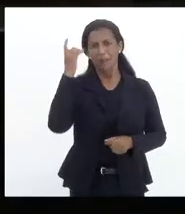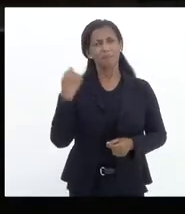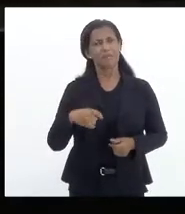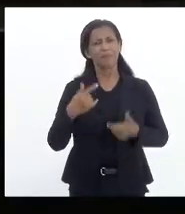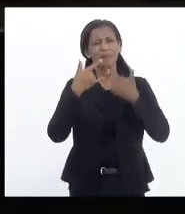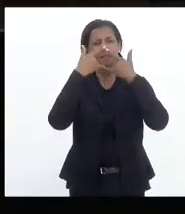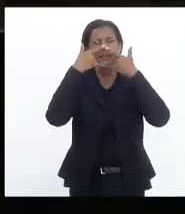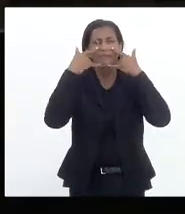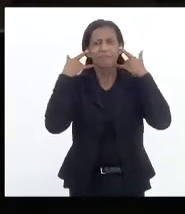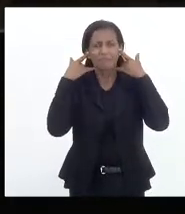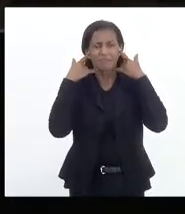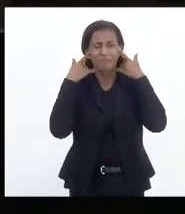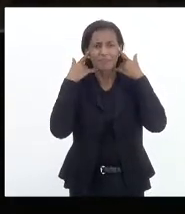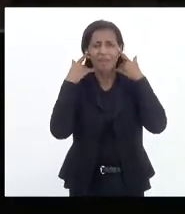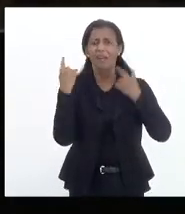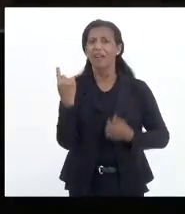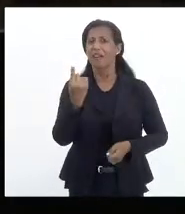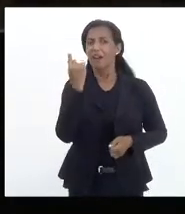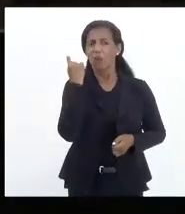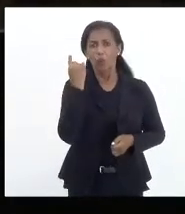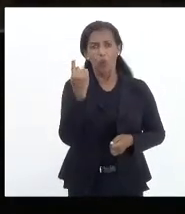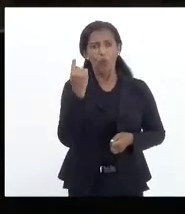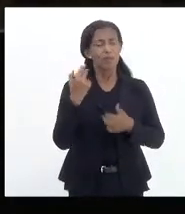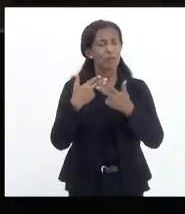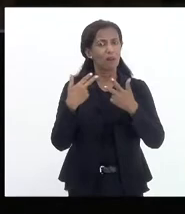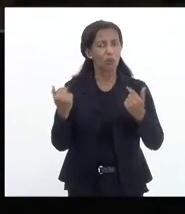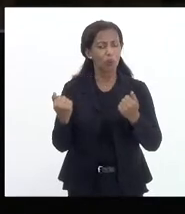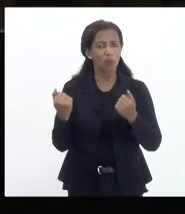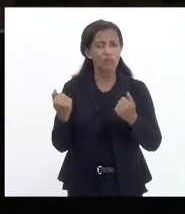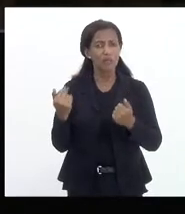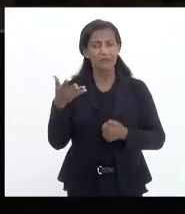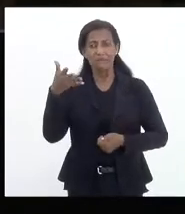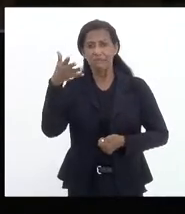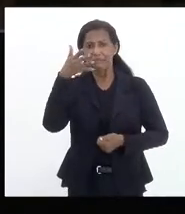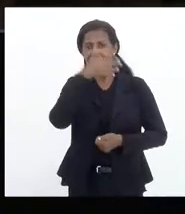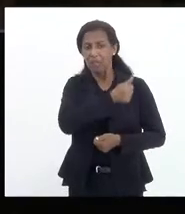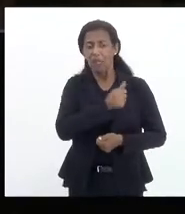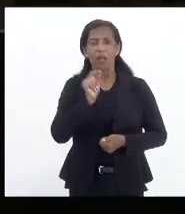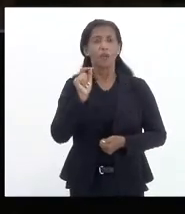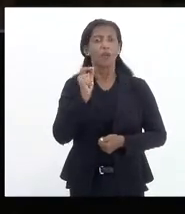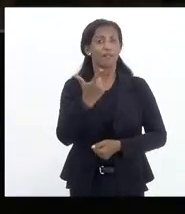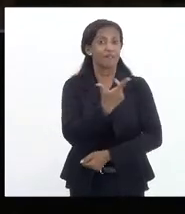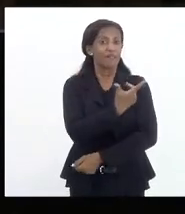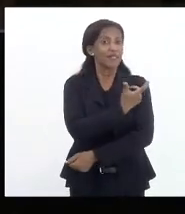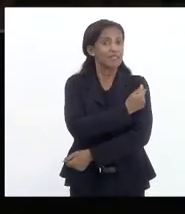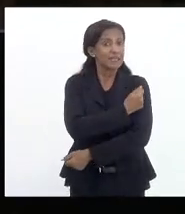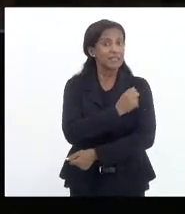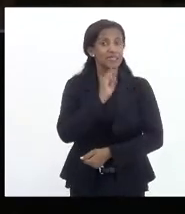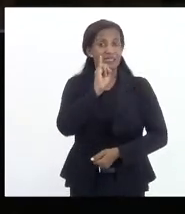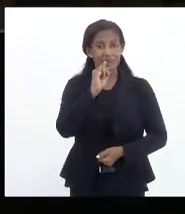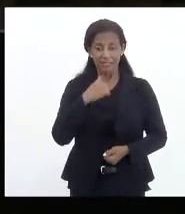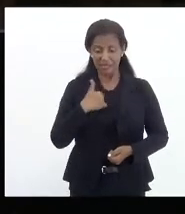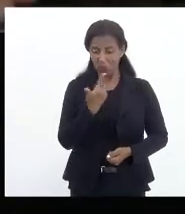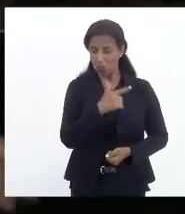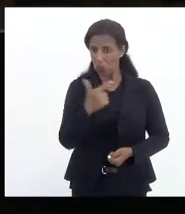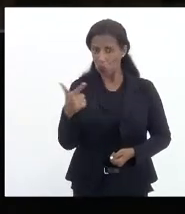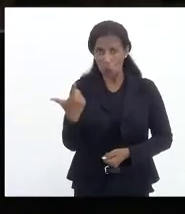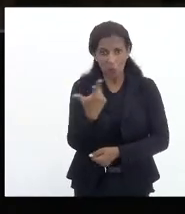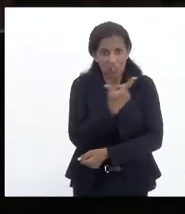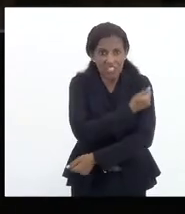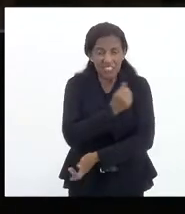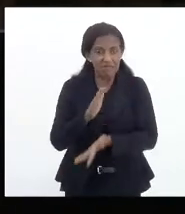máscara que a única coisa que salva é a vacina se eu não tivesse tomado essa vacina eu teria